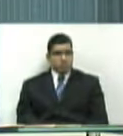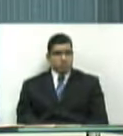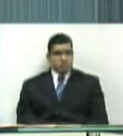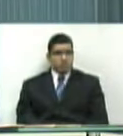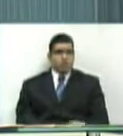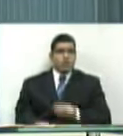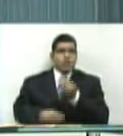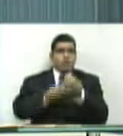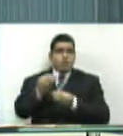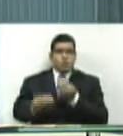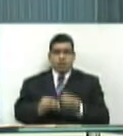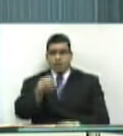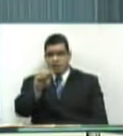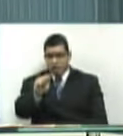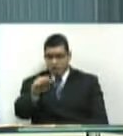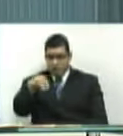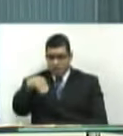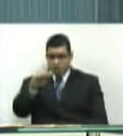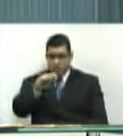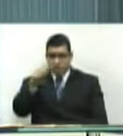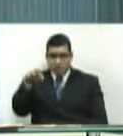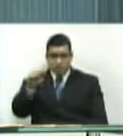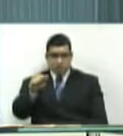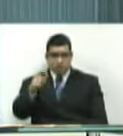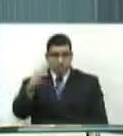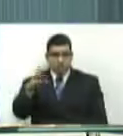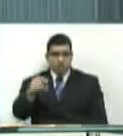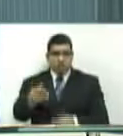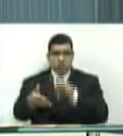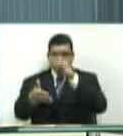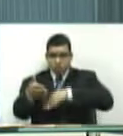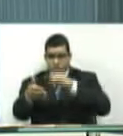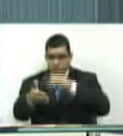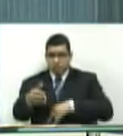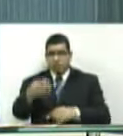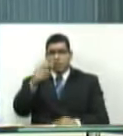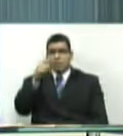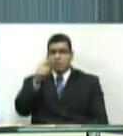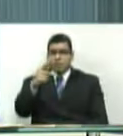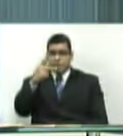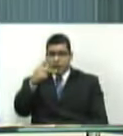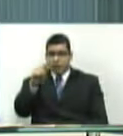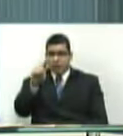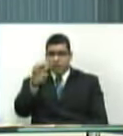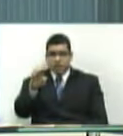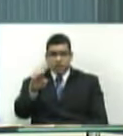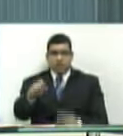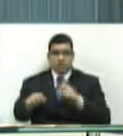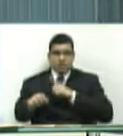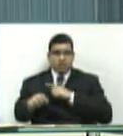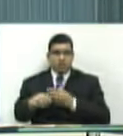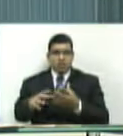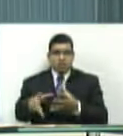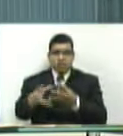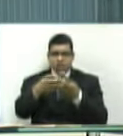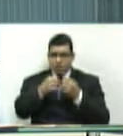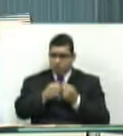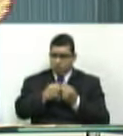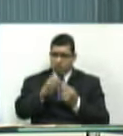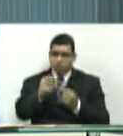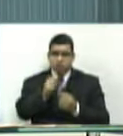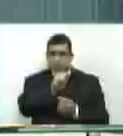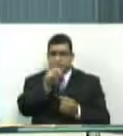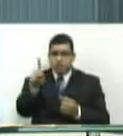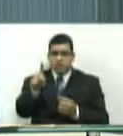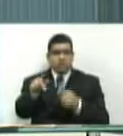Como é que a Amazonprev recebe uma notificação da PGE dizendo que ela tem que recolher custas e continua